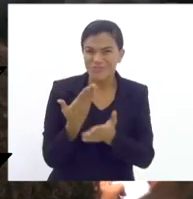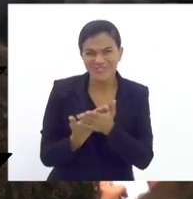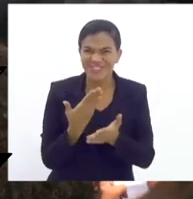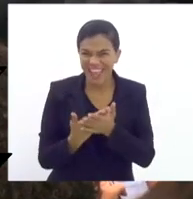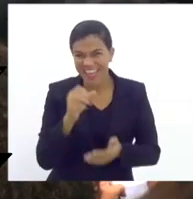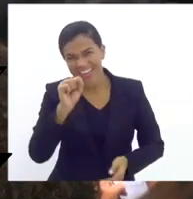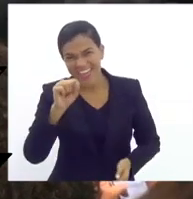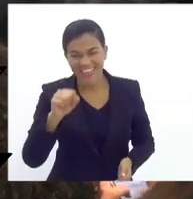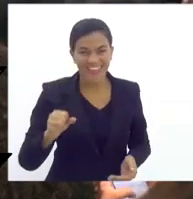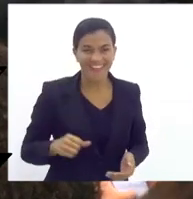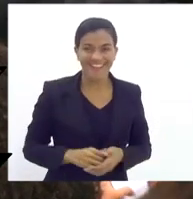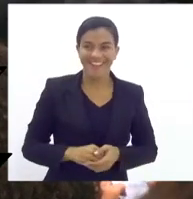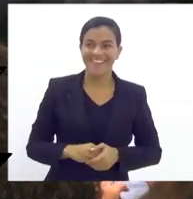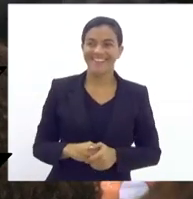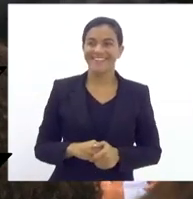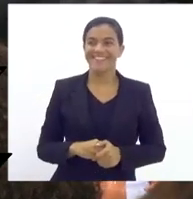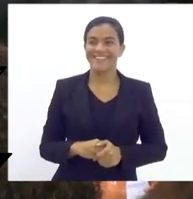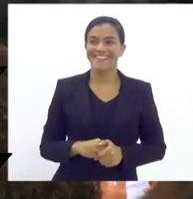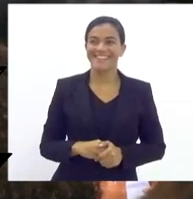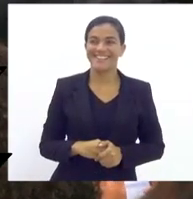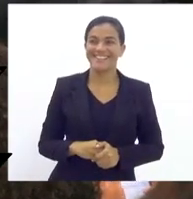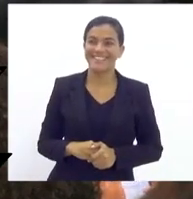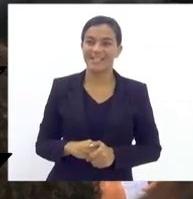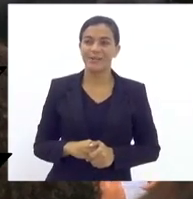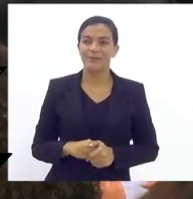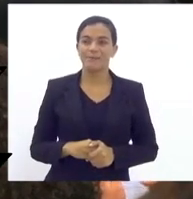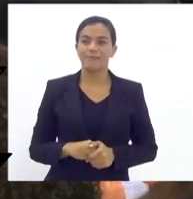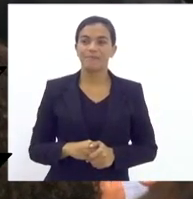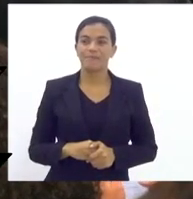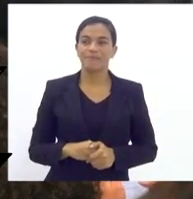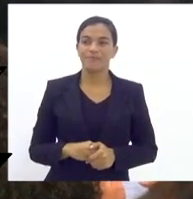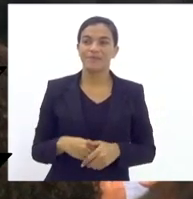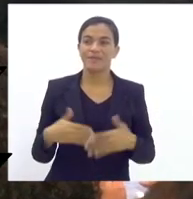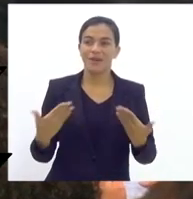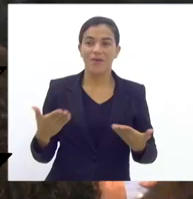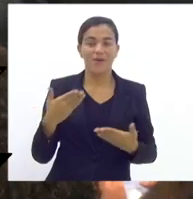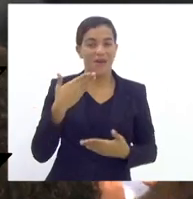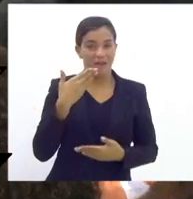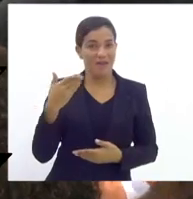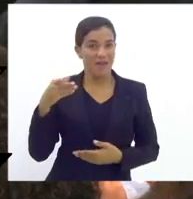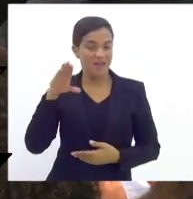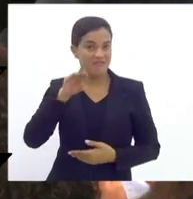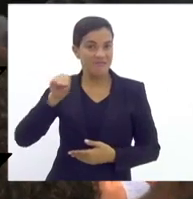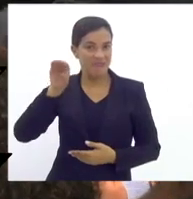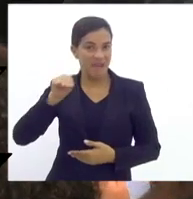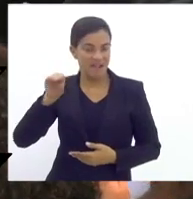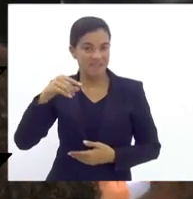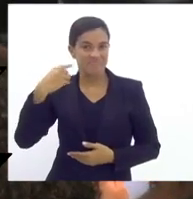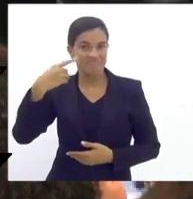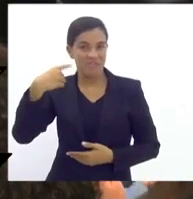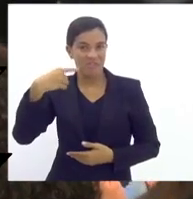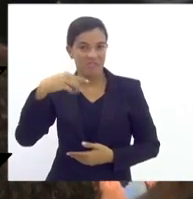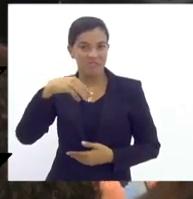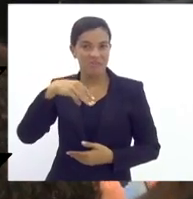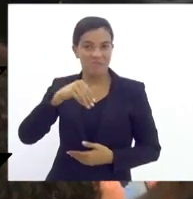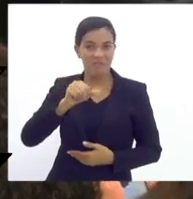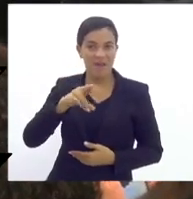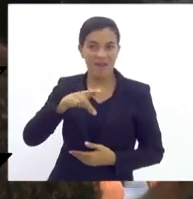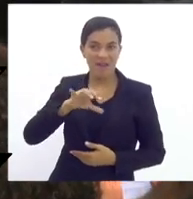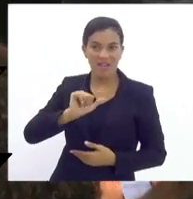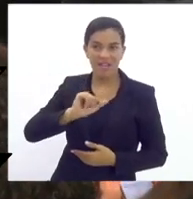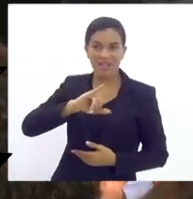mas olha a fala da doutora Maria Júlia né nos traz uma realidade